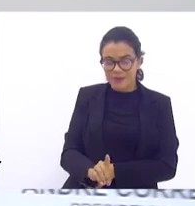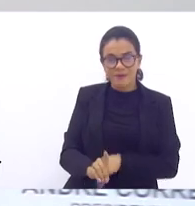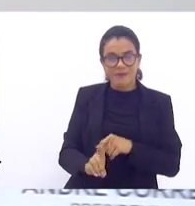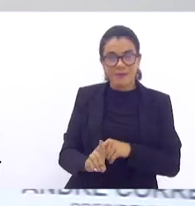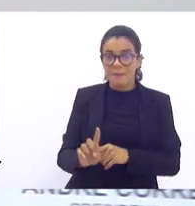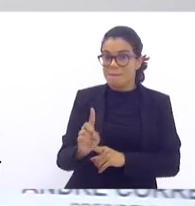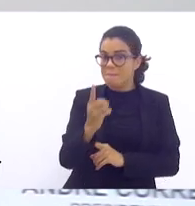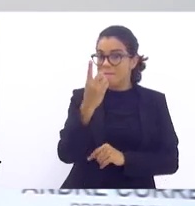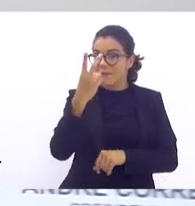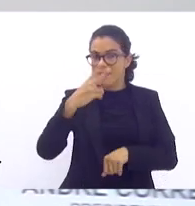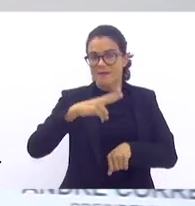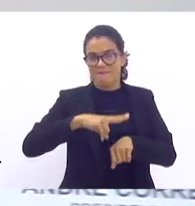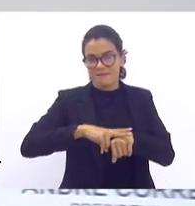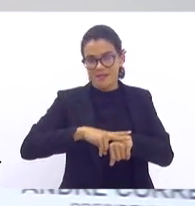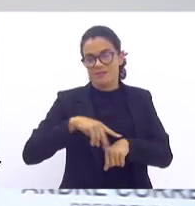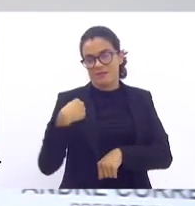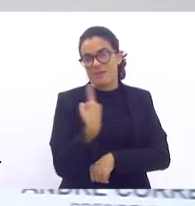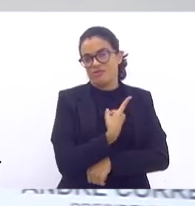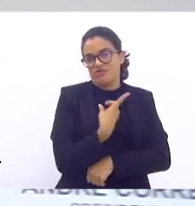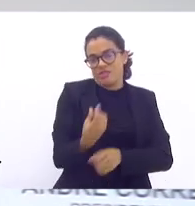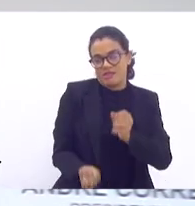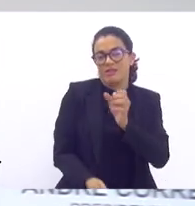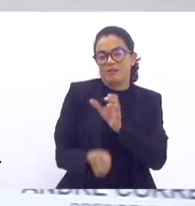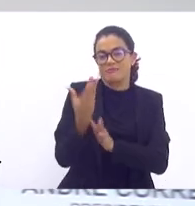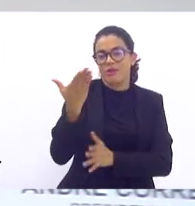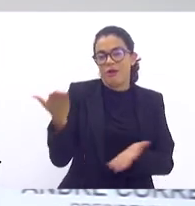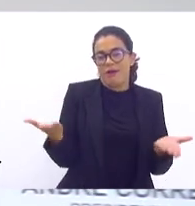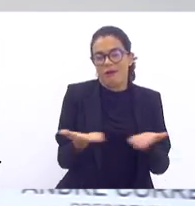integrada para as crianças com deficiência